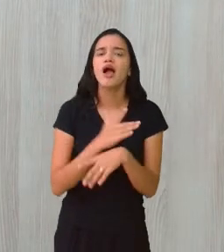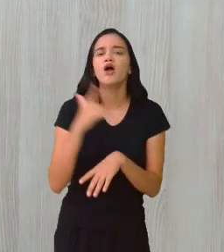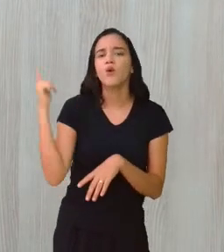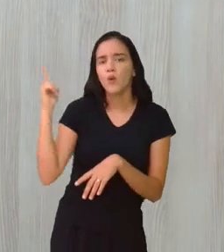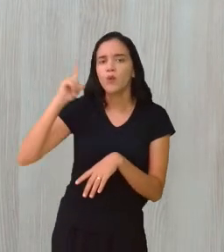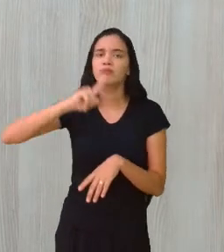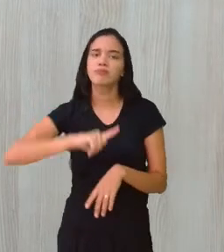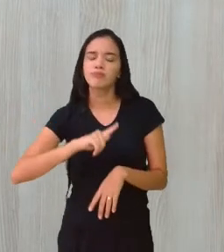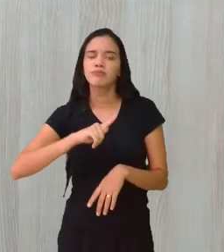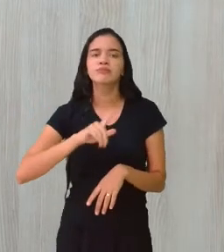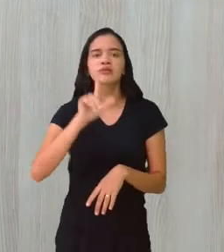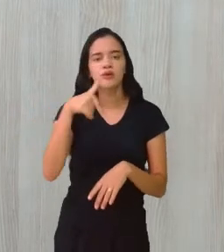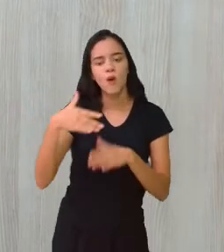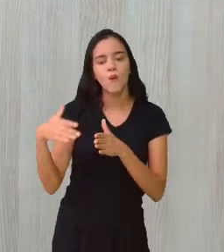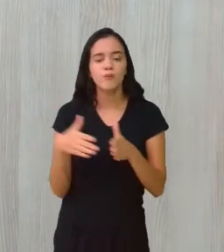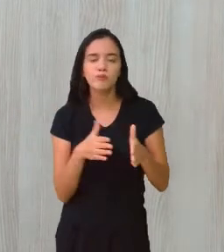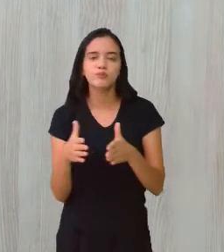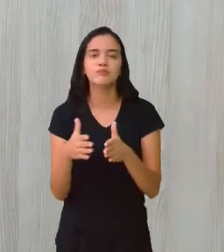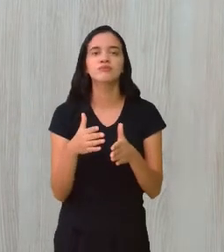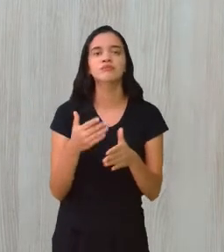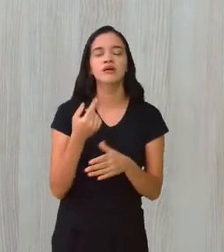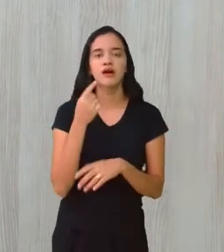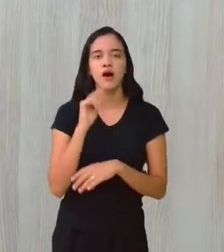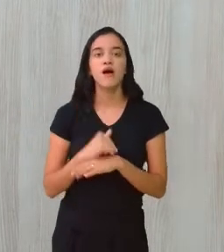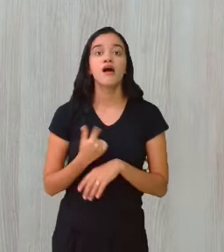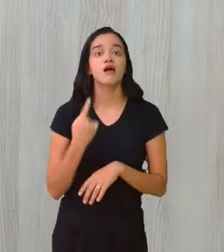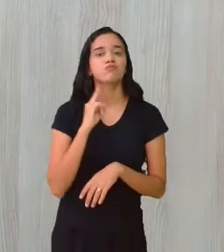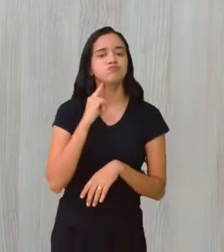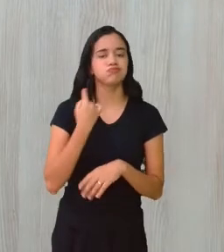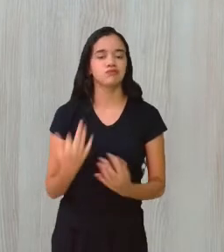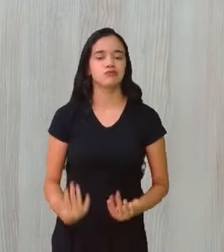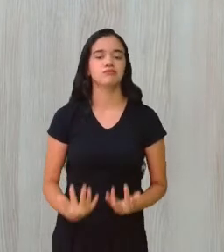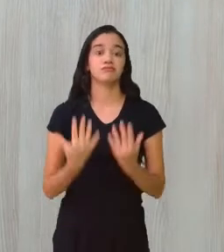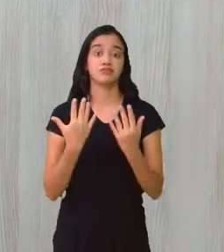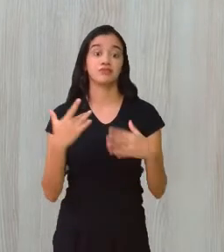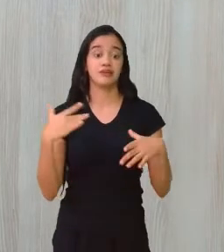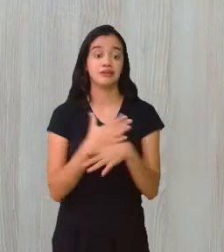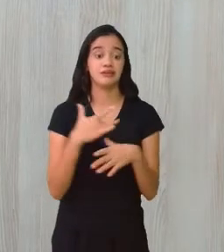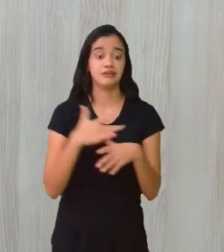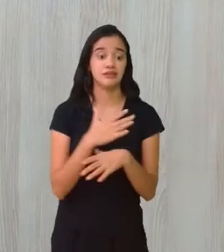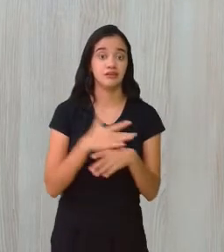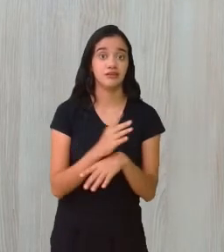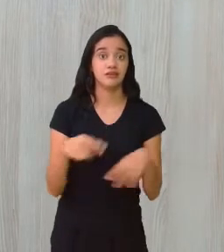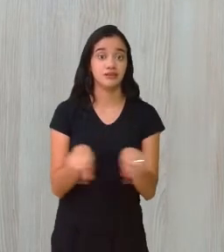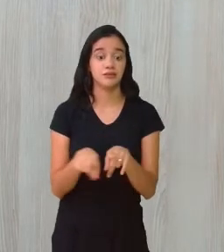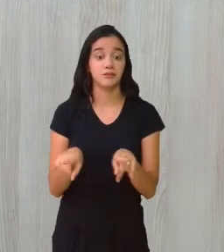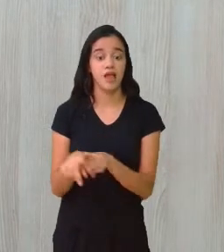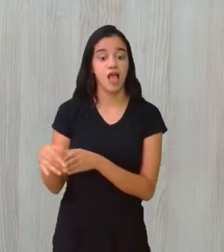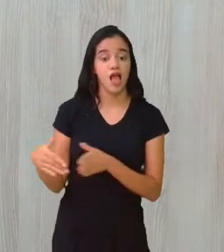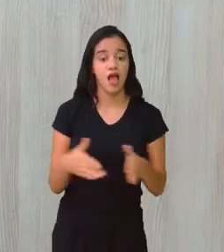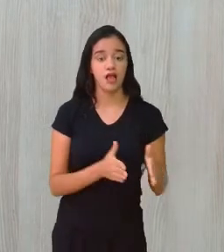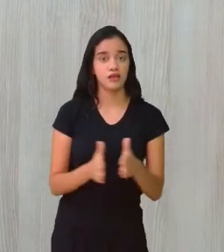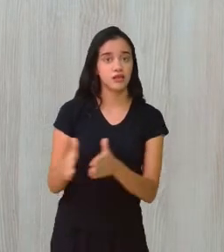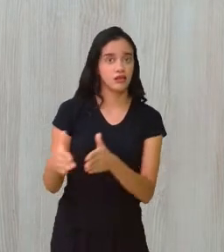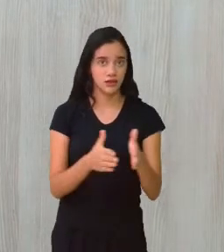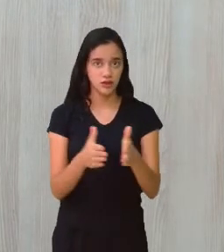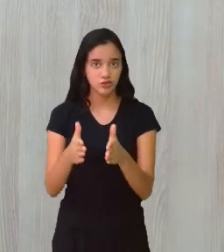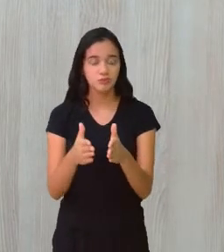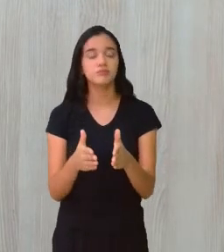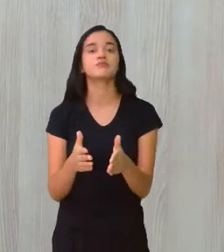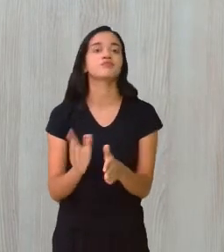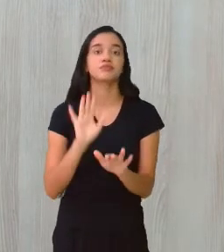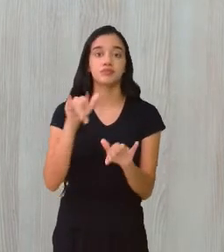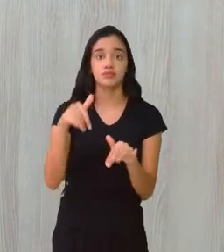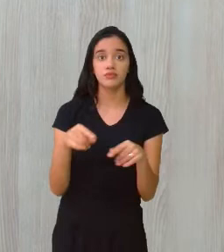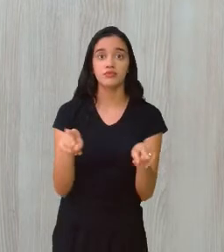despoluir, né, os seus rios aí, fazendo um investimento, cidades, né, rios aqueles que eram uma preocupação ambiental ali, né, por